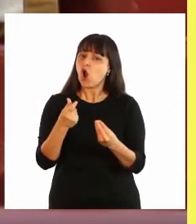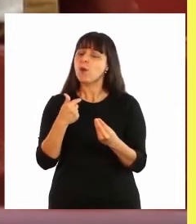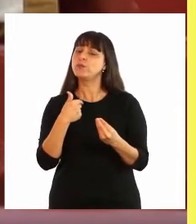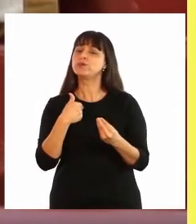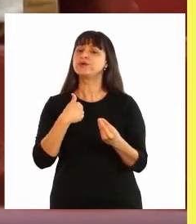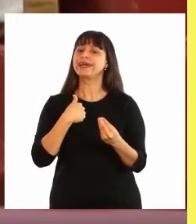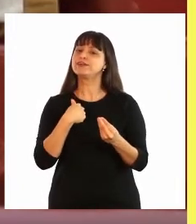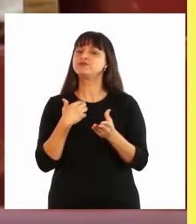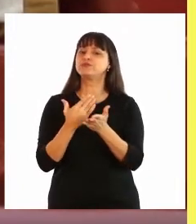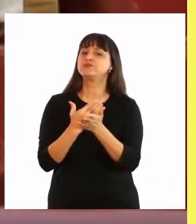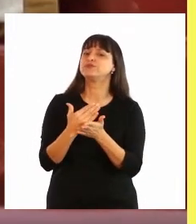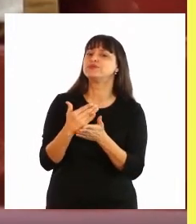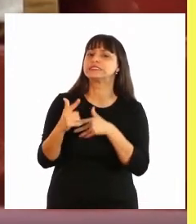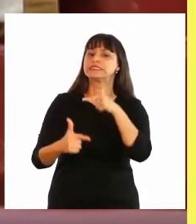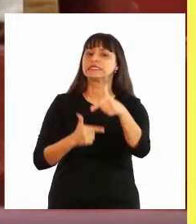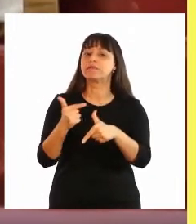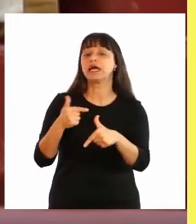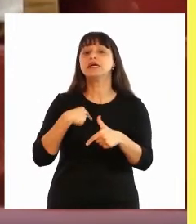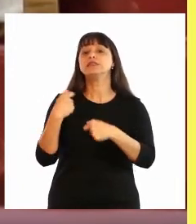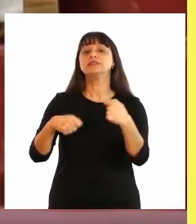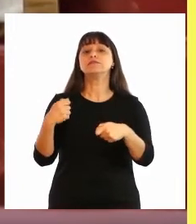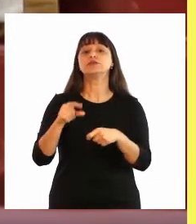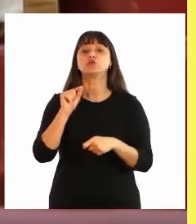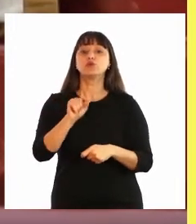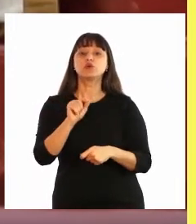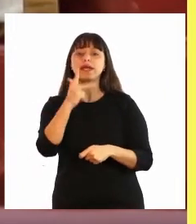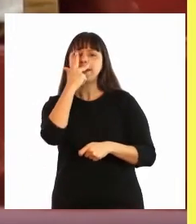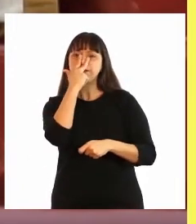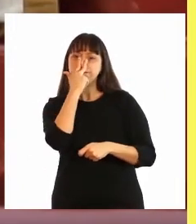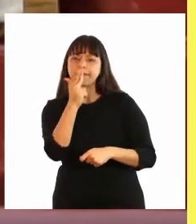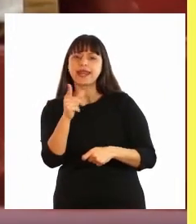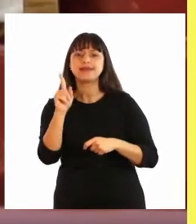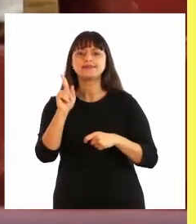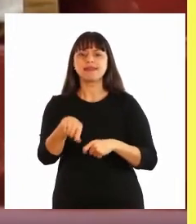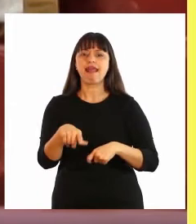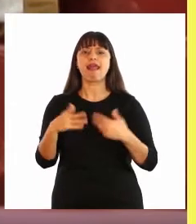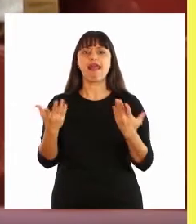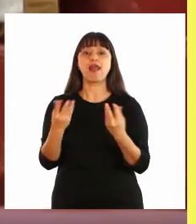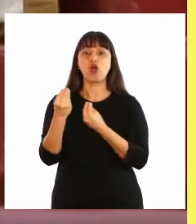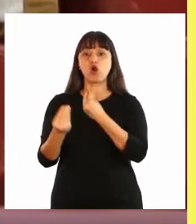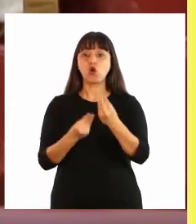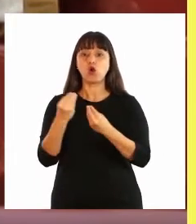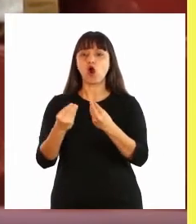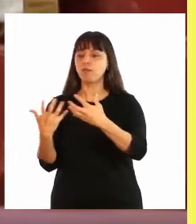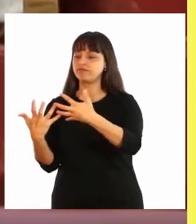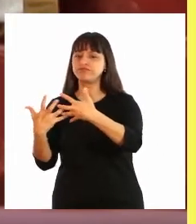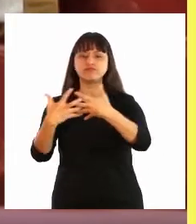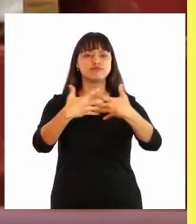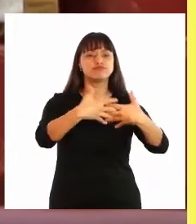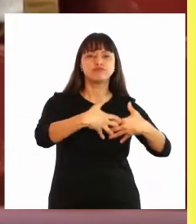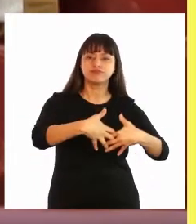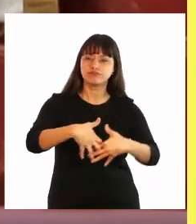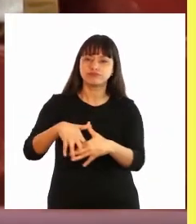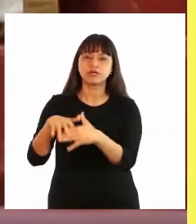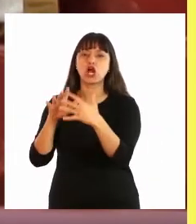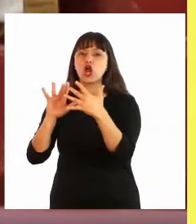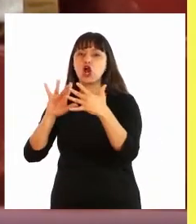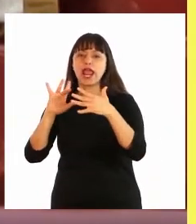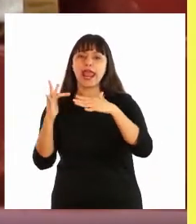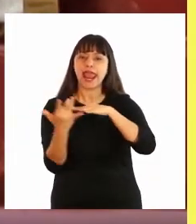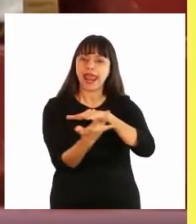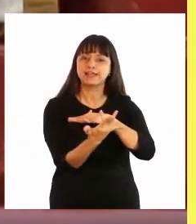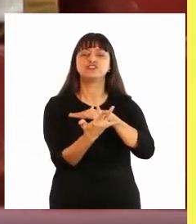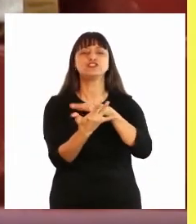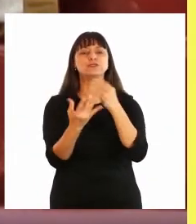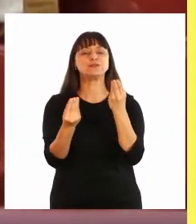preciso atravessar um pouco essas camadas das redes aqui, assim, e aí a gente vai conversando. Mas boa parte do meu trabalho é isso.